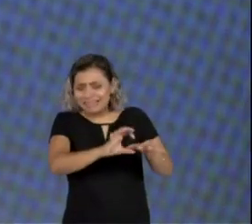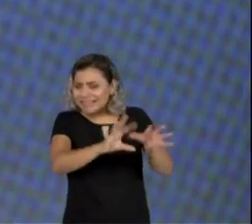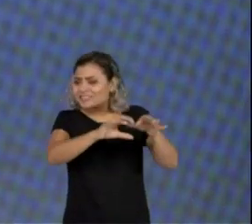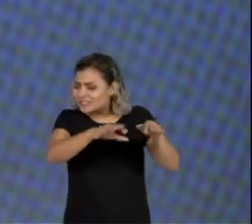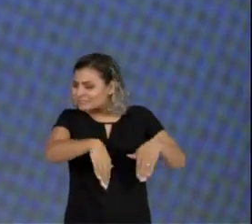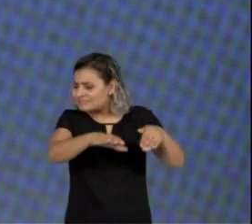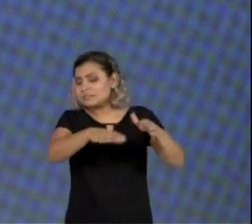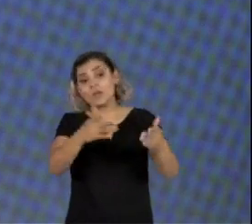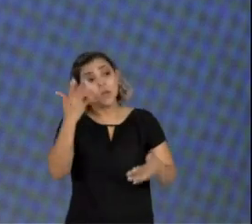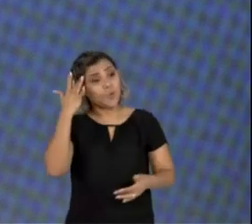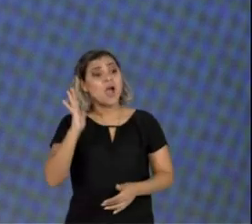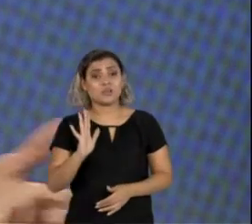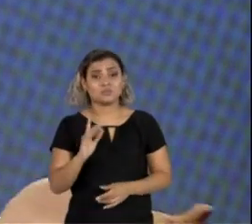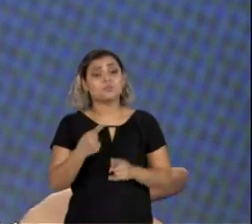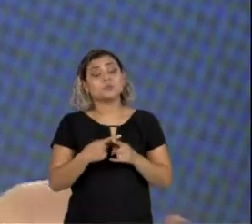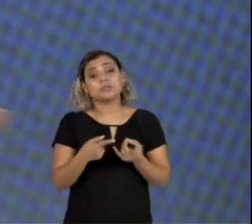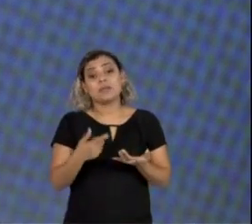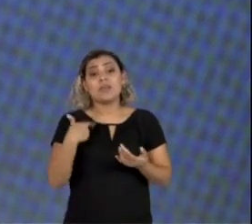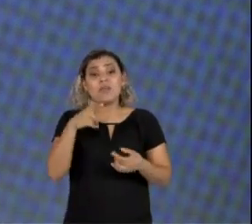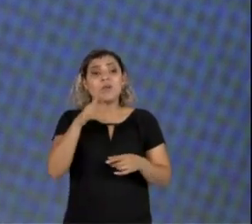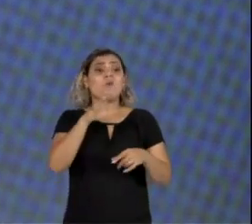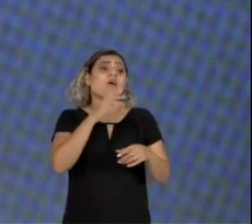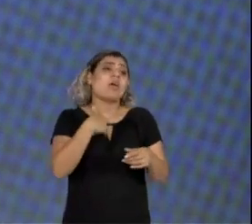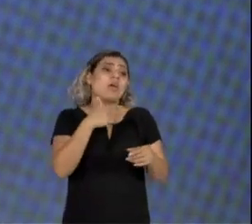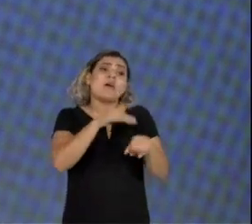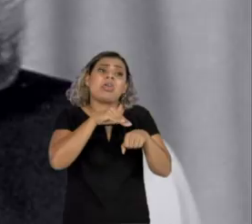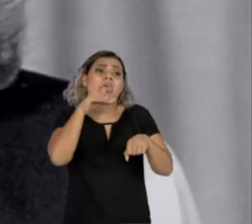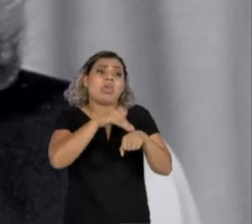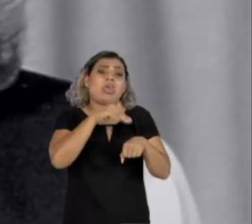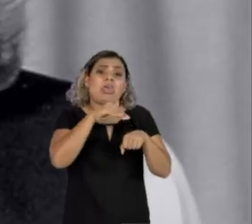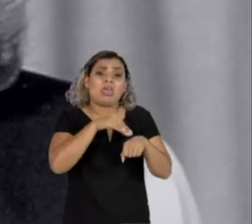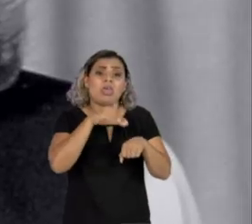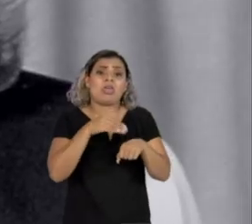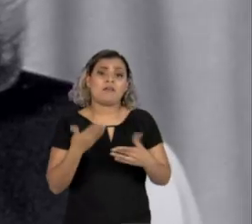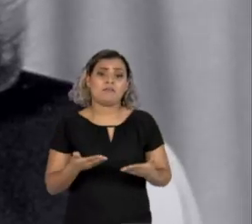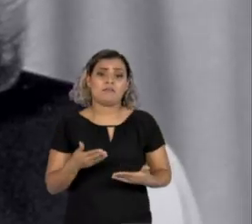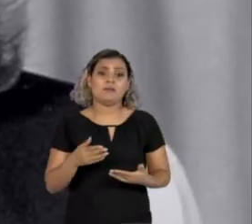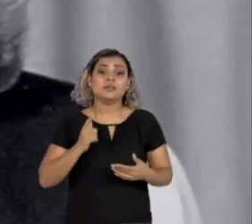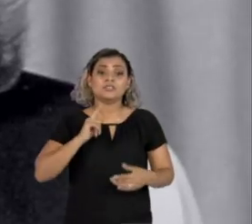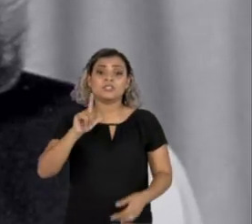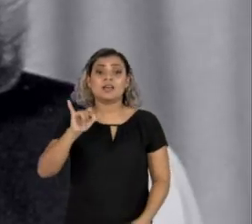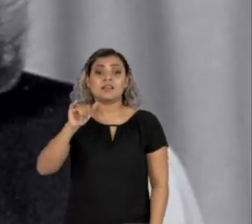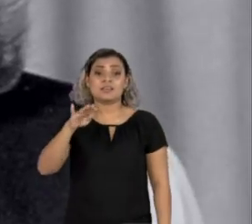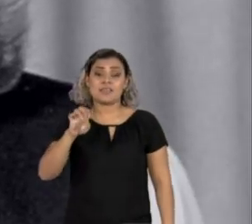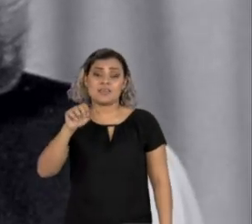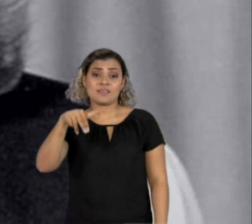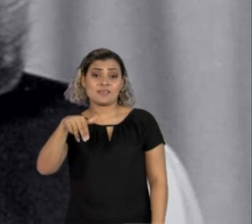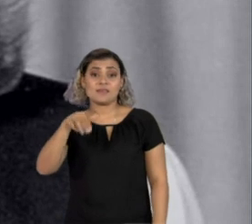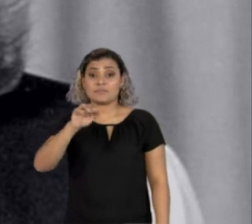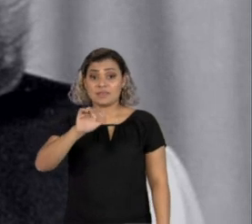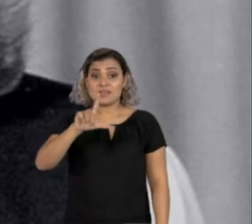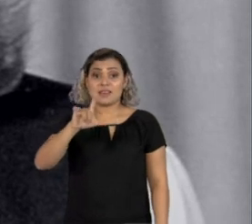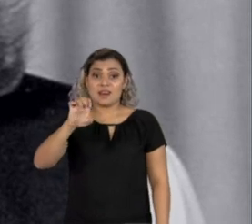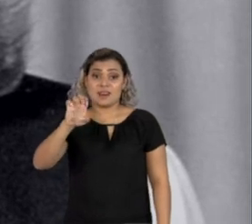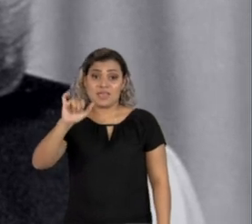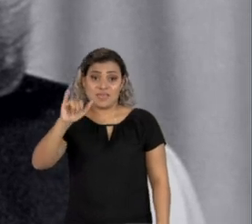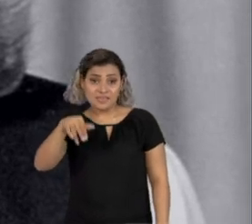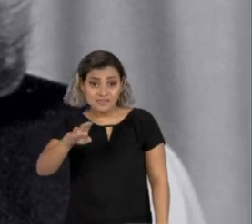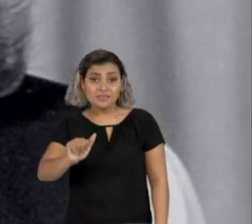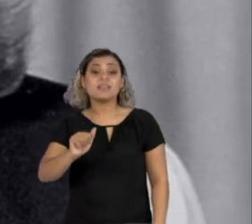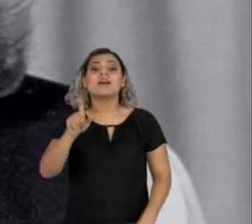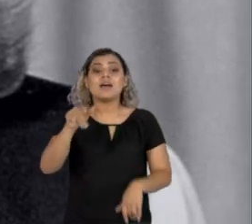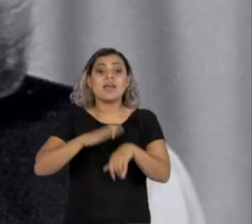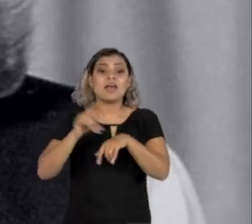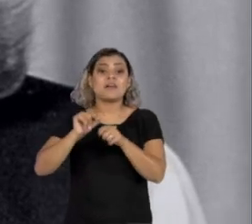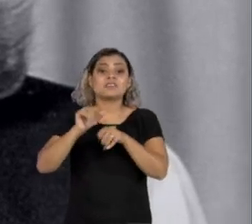fazer. Deve ter sido isso. Porque era uma coisa, imagina, Lena Crespe fazia uma sereia. Coisas incríveis.